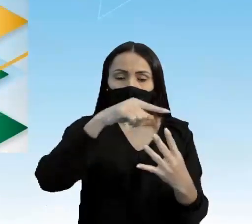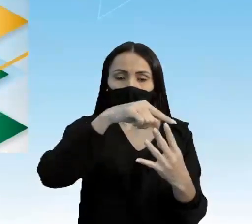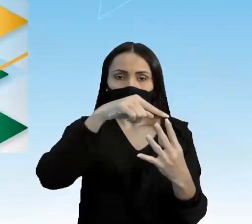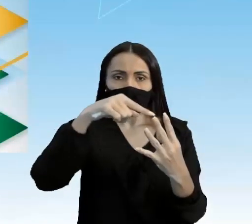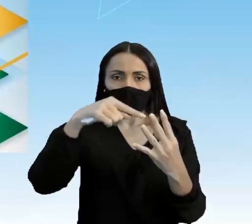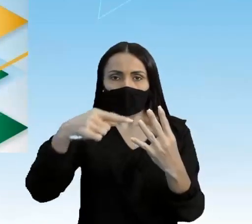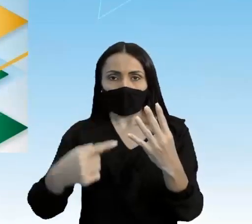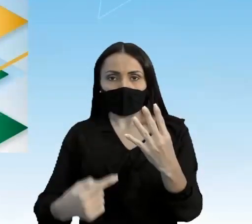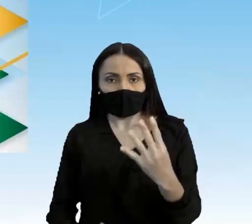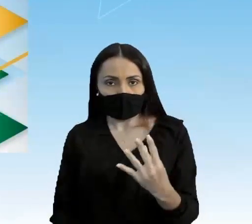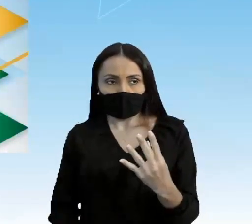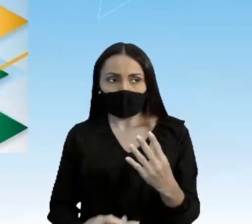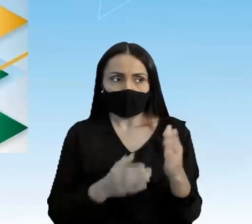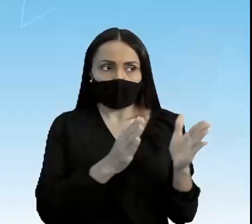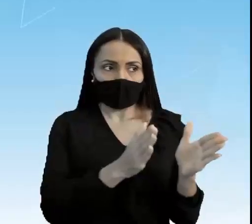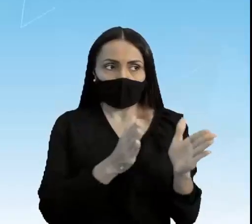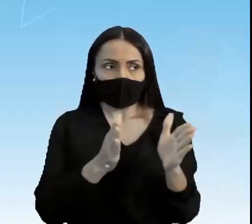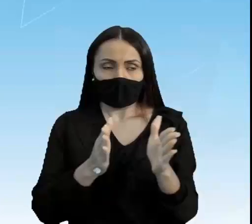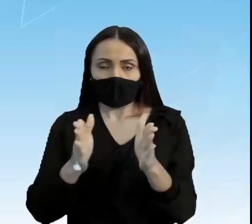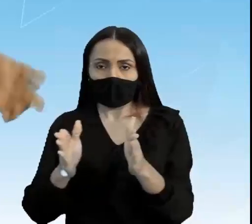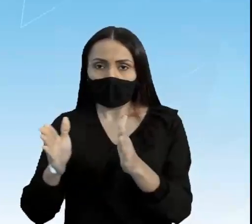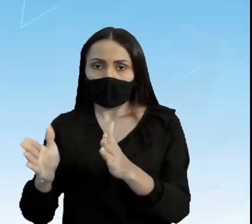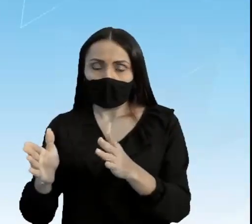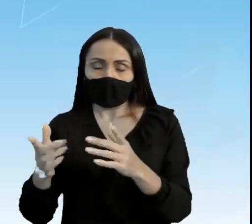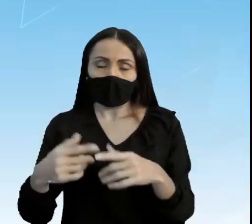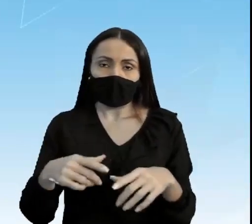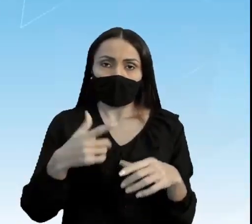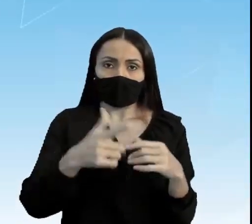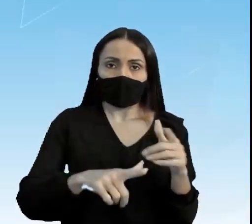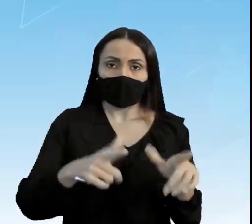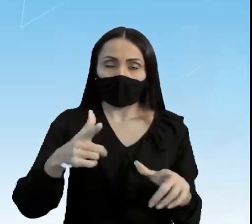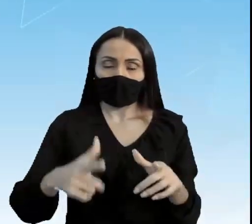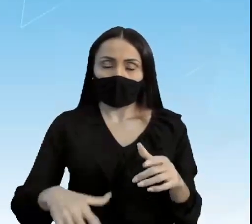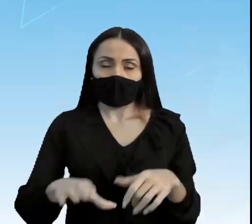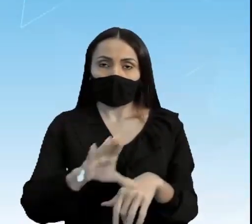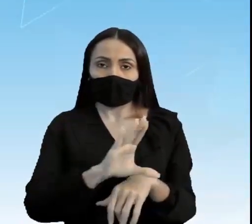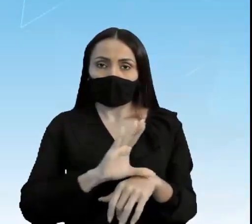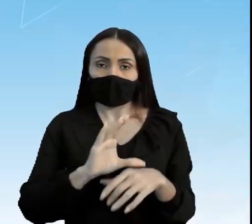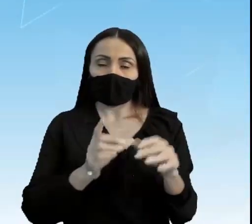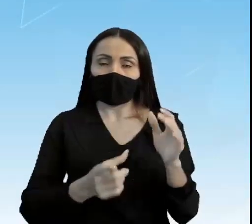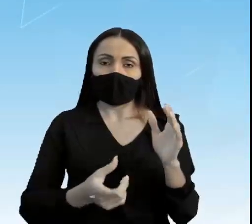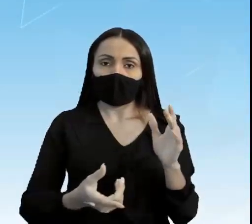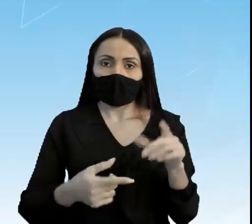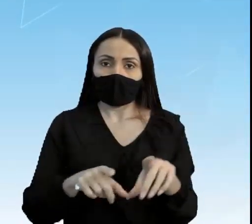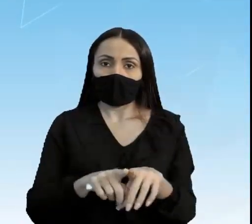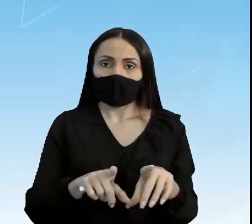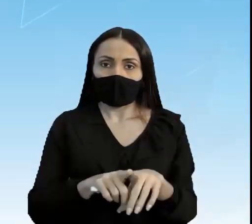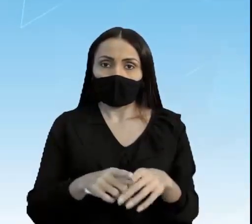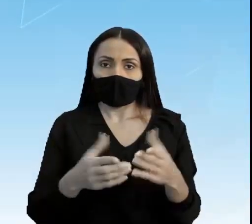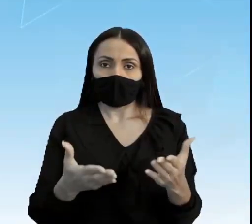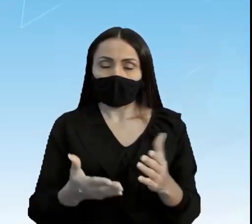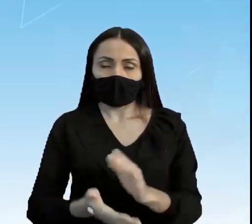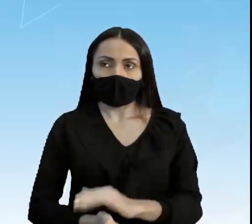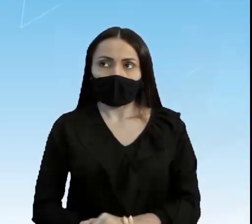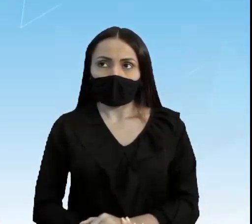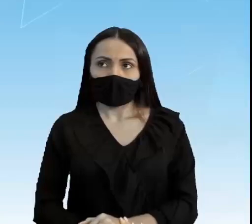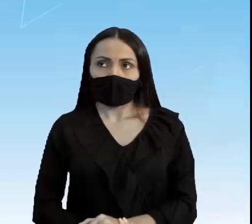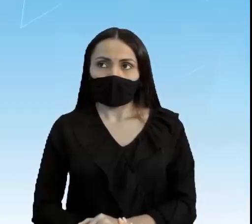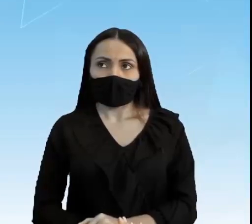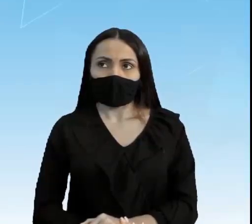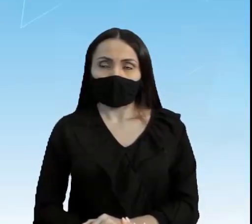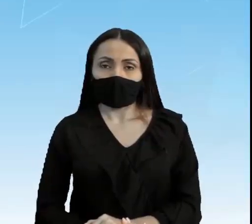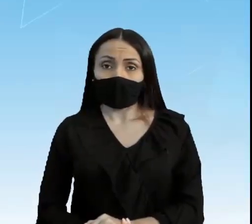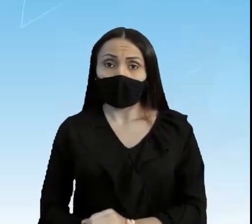grandes vice-reinados, além de outras capitanias gerais e intendências.